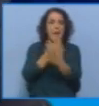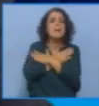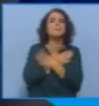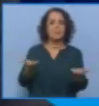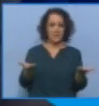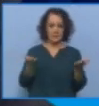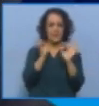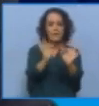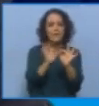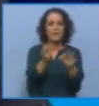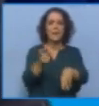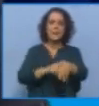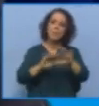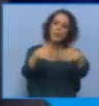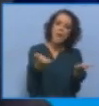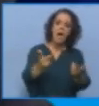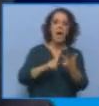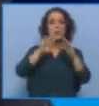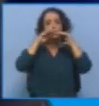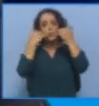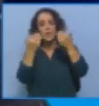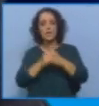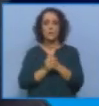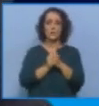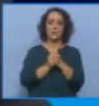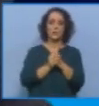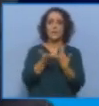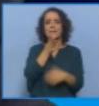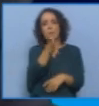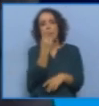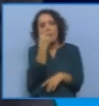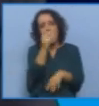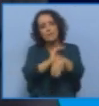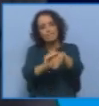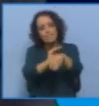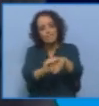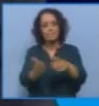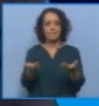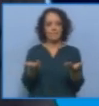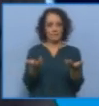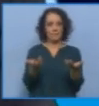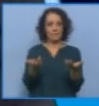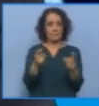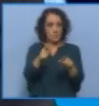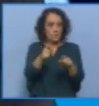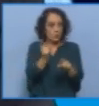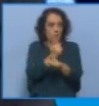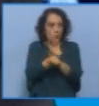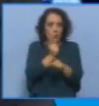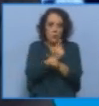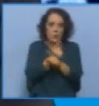amizade, dar um sorriso, ter uma palavra amiga. Enfim,